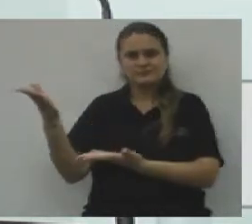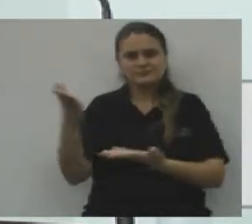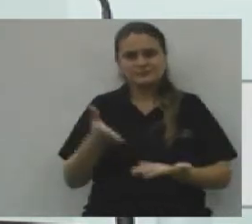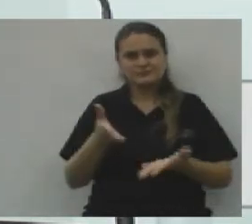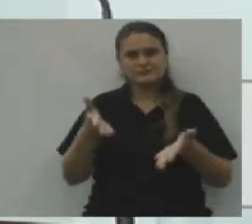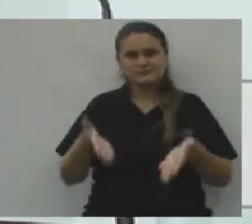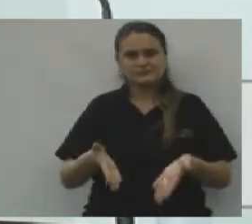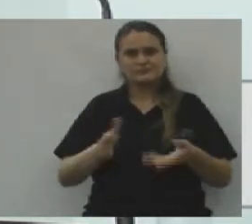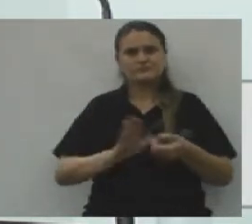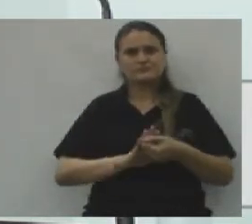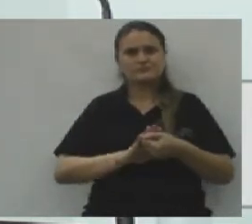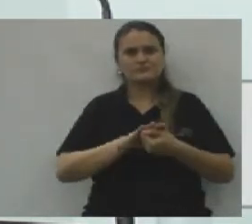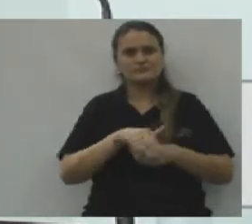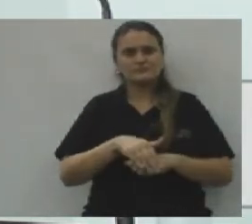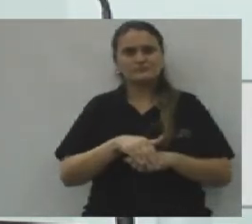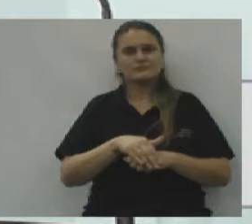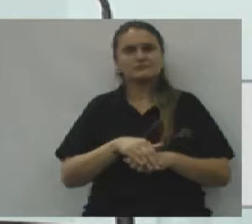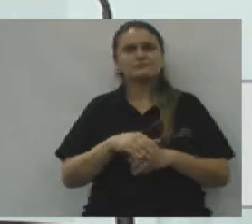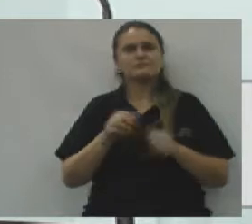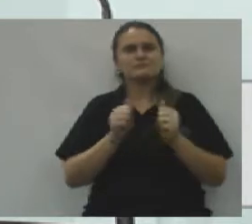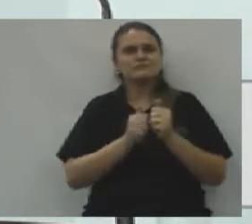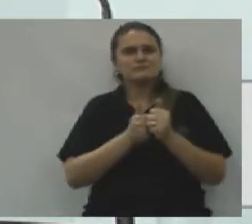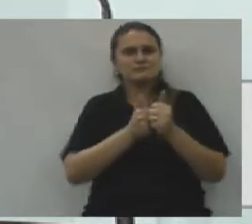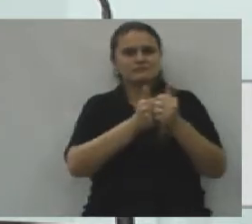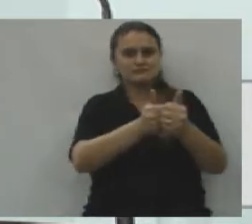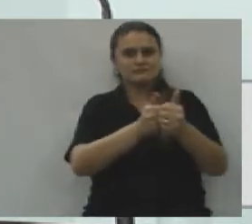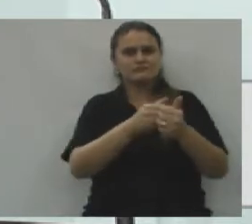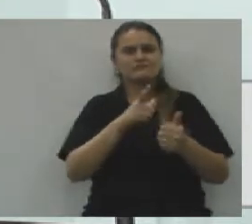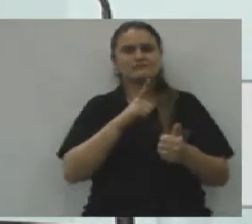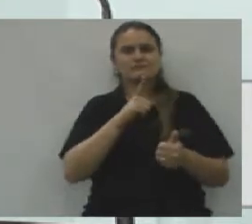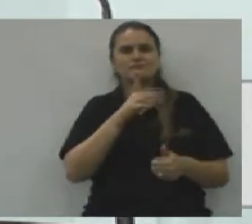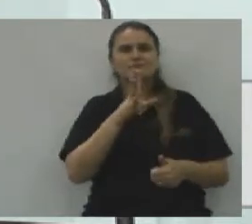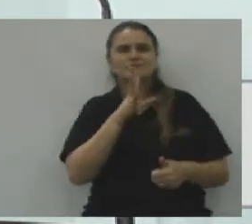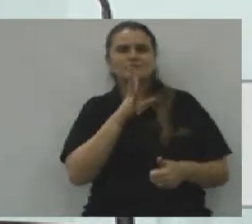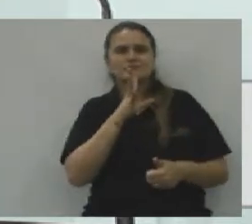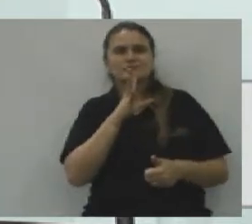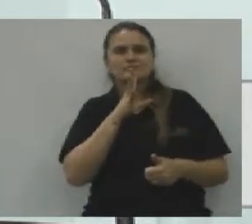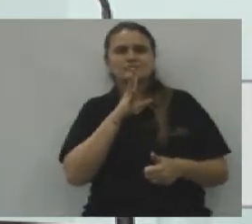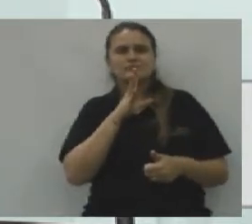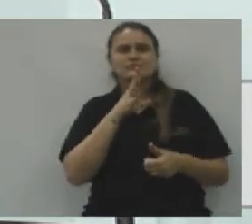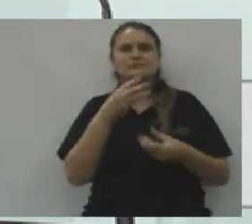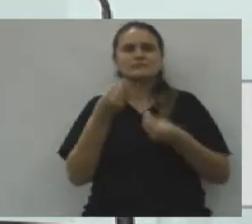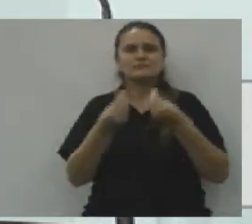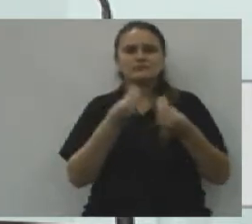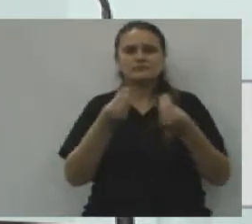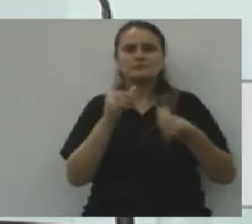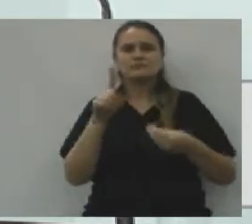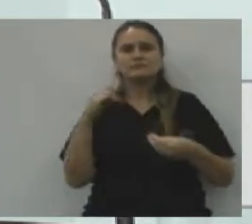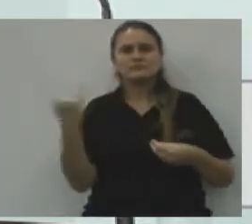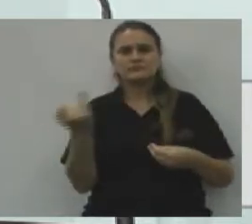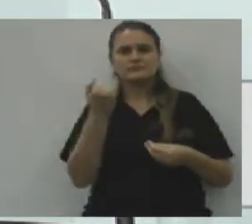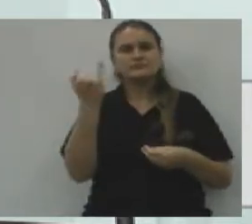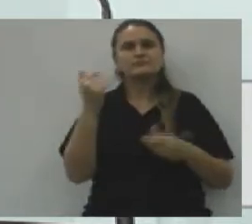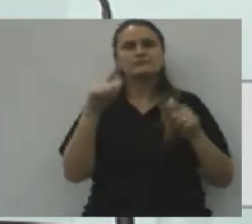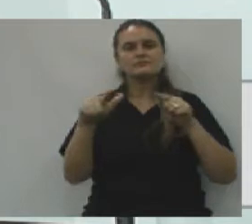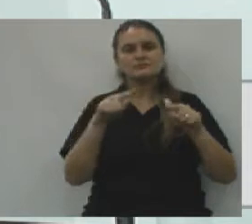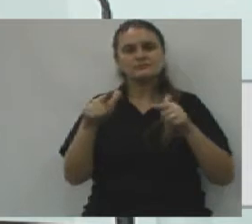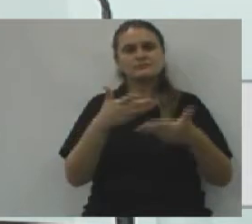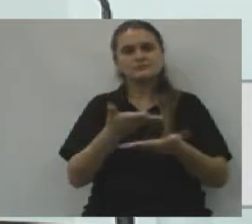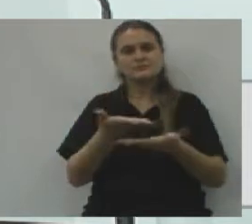noite de hoje para poder acompanhar e ter conhecimento de quanto é importante o trabalho